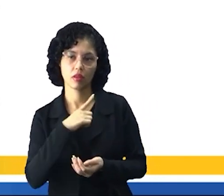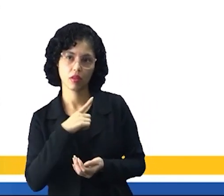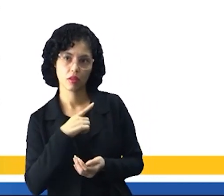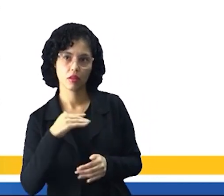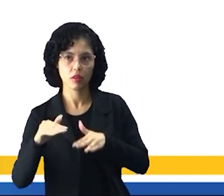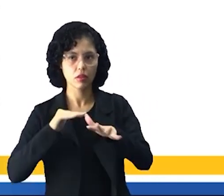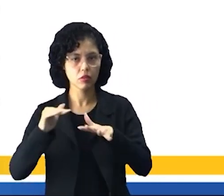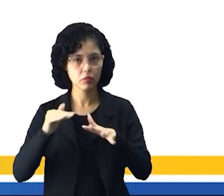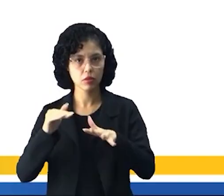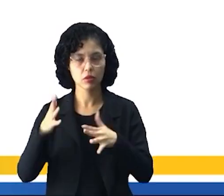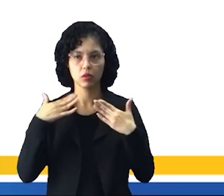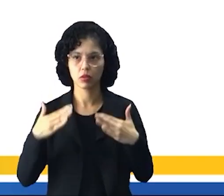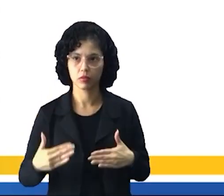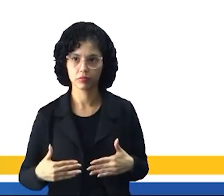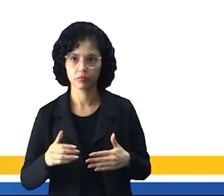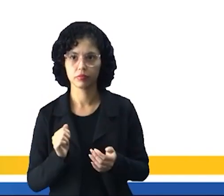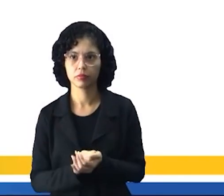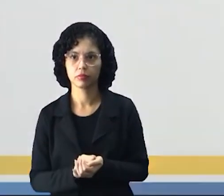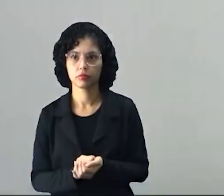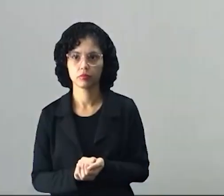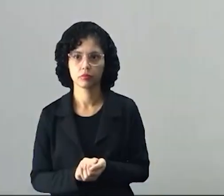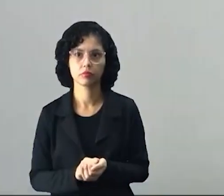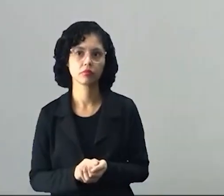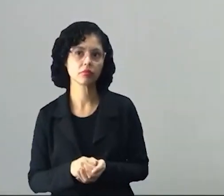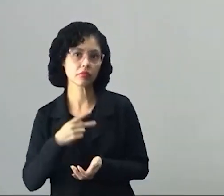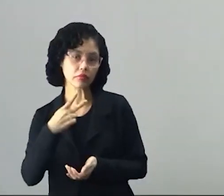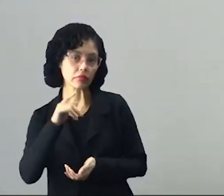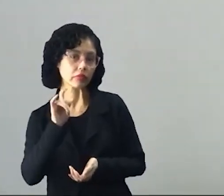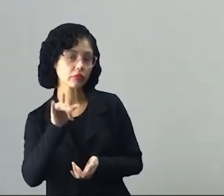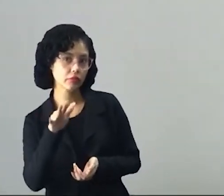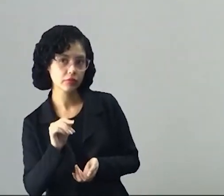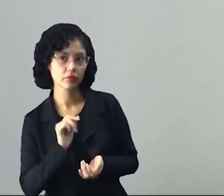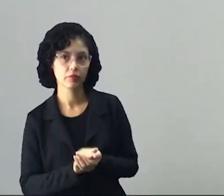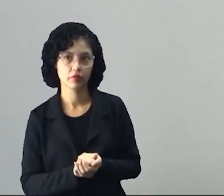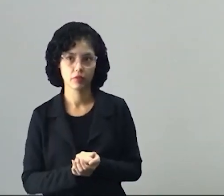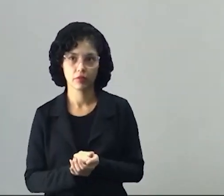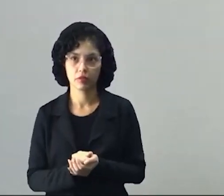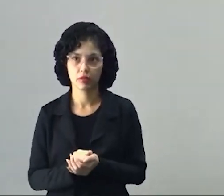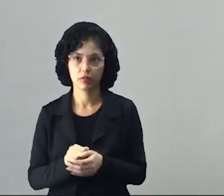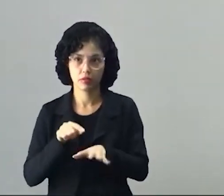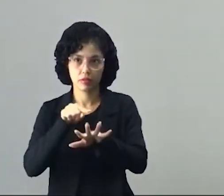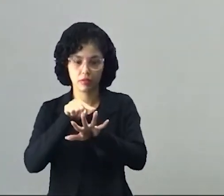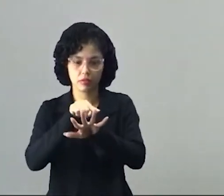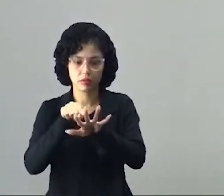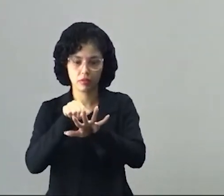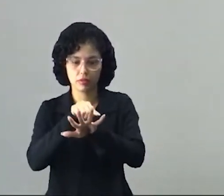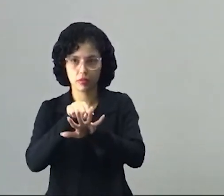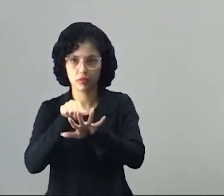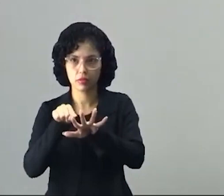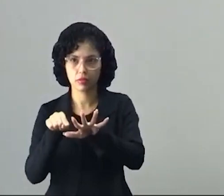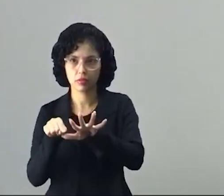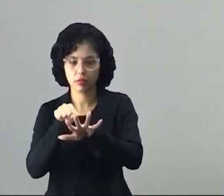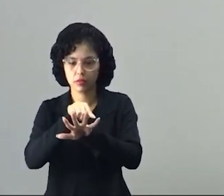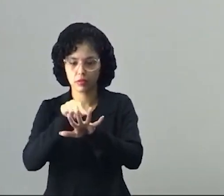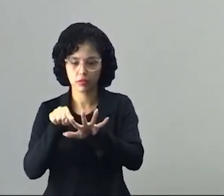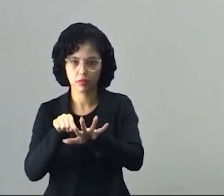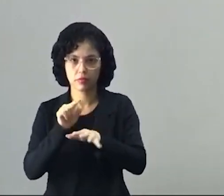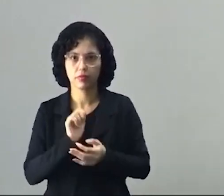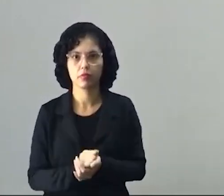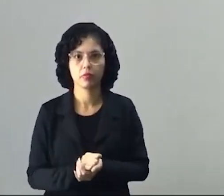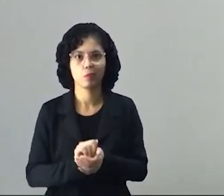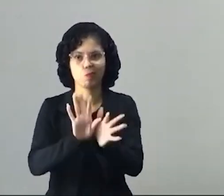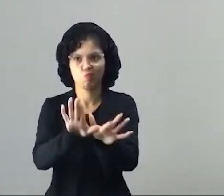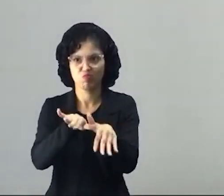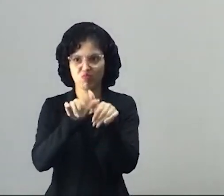que coordenam a movimentação corporal. Ora, pedipalpos é aquele pé com membranas entre